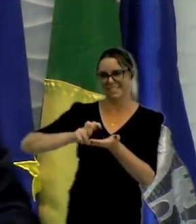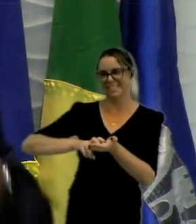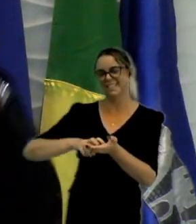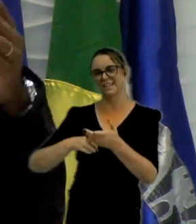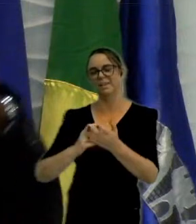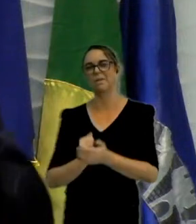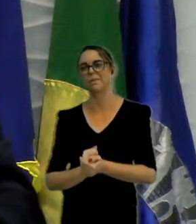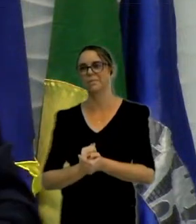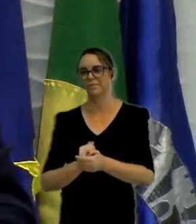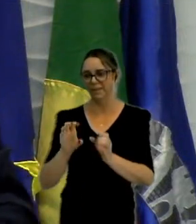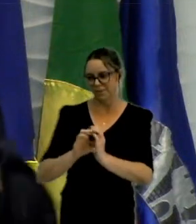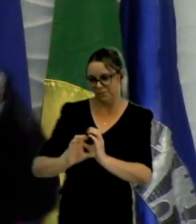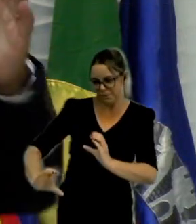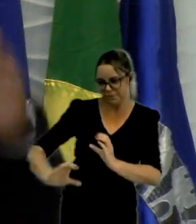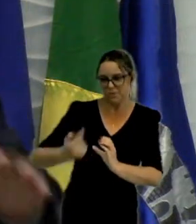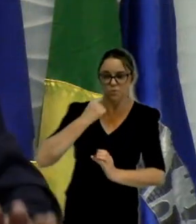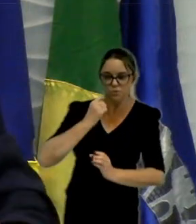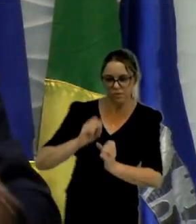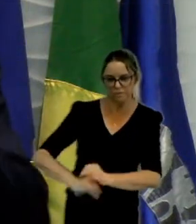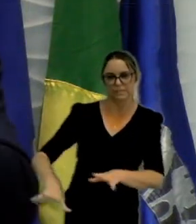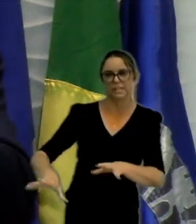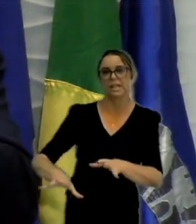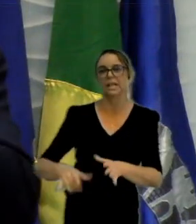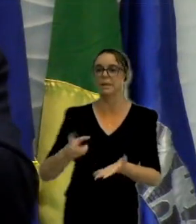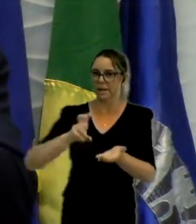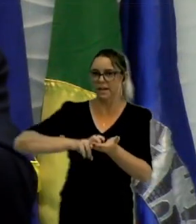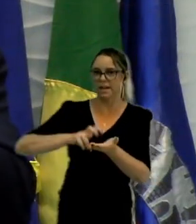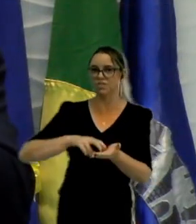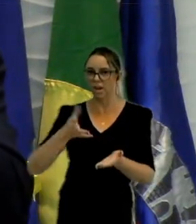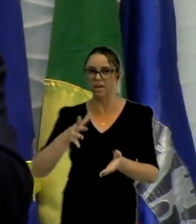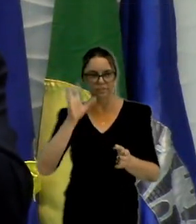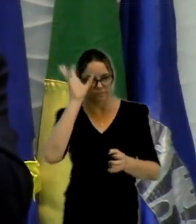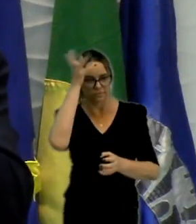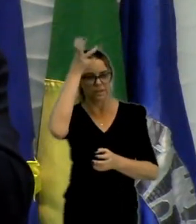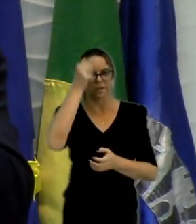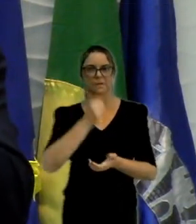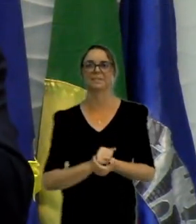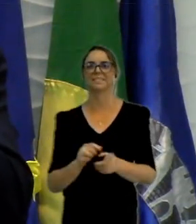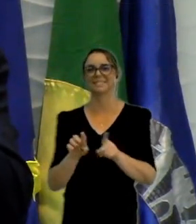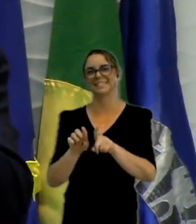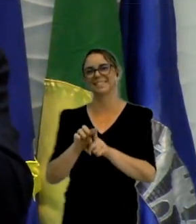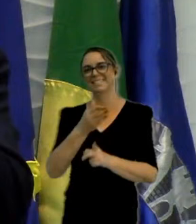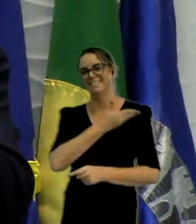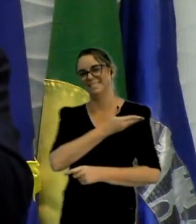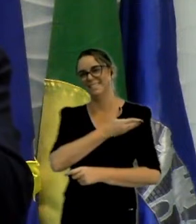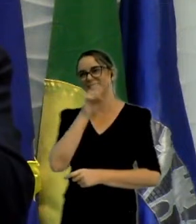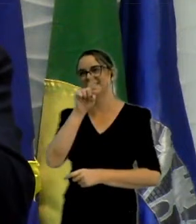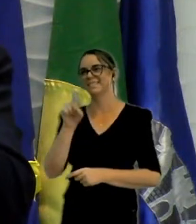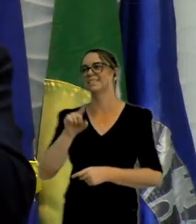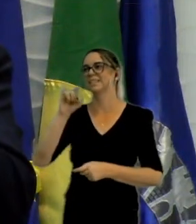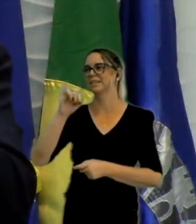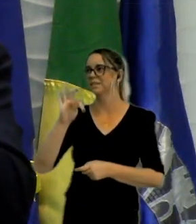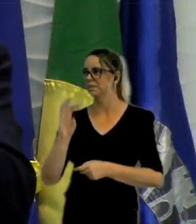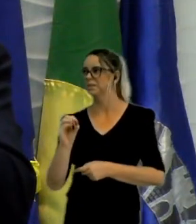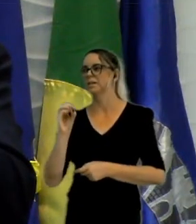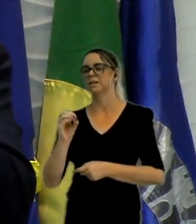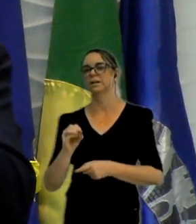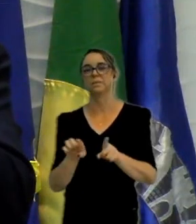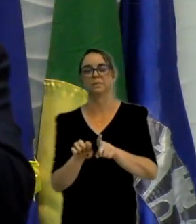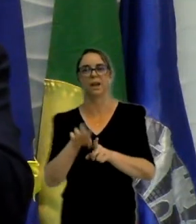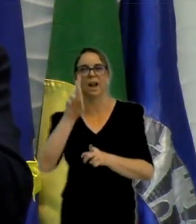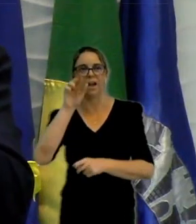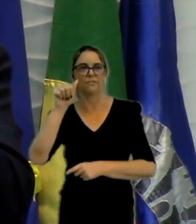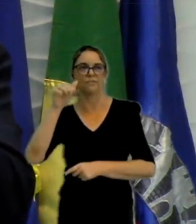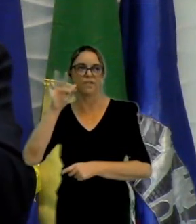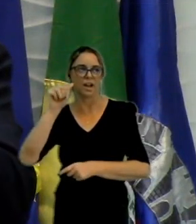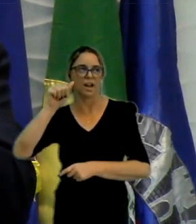de esgoto estourado, estamos lá de manhã resolvendo, a meu amigo Zito, Zaldo, a Pedinho, Rafael